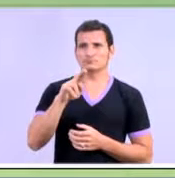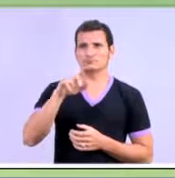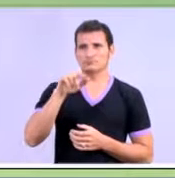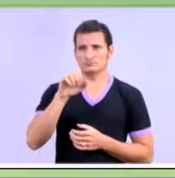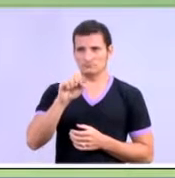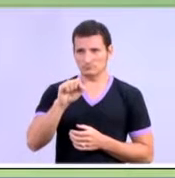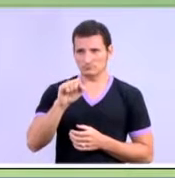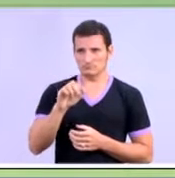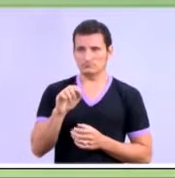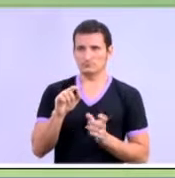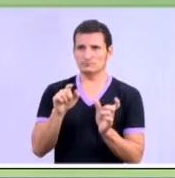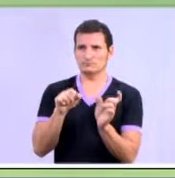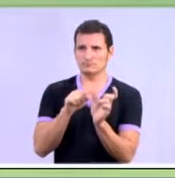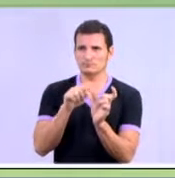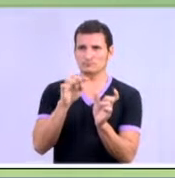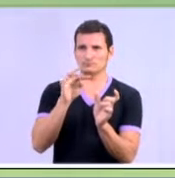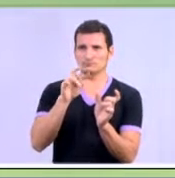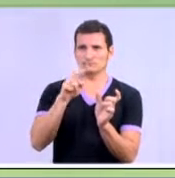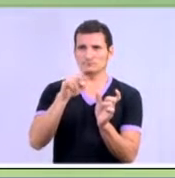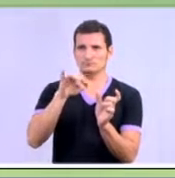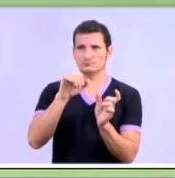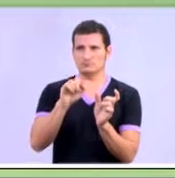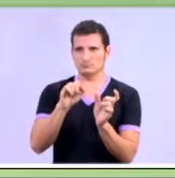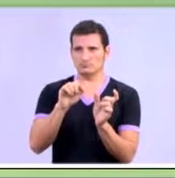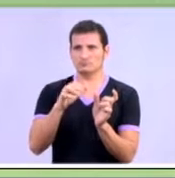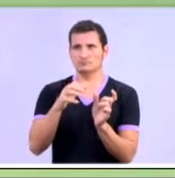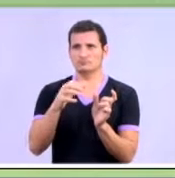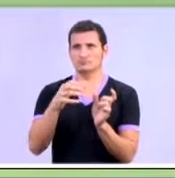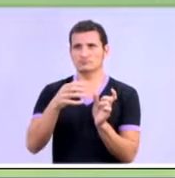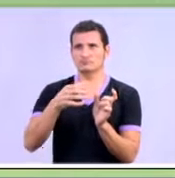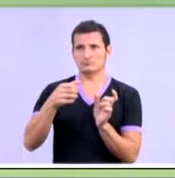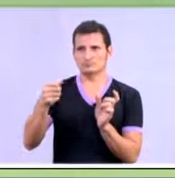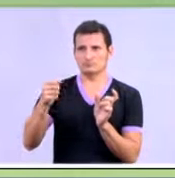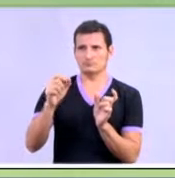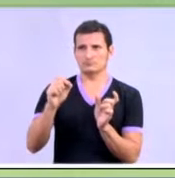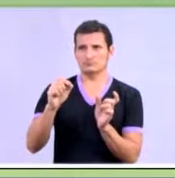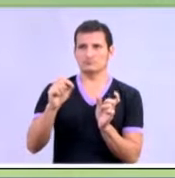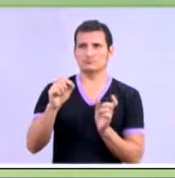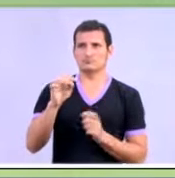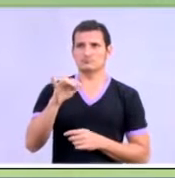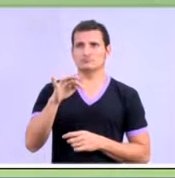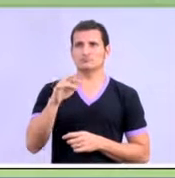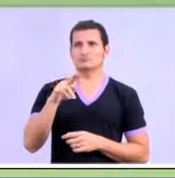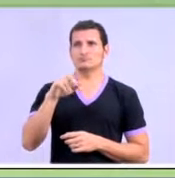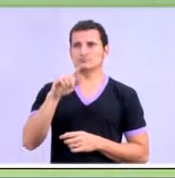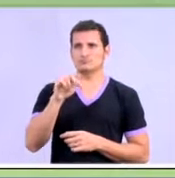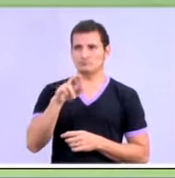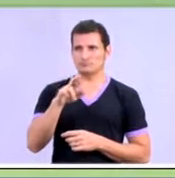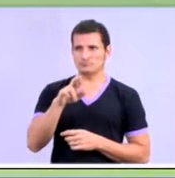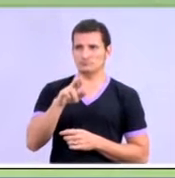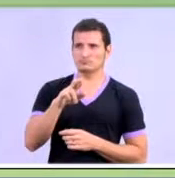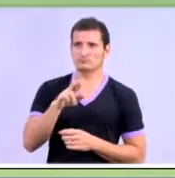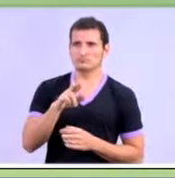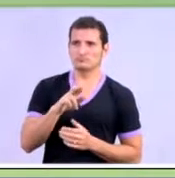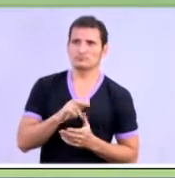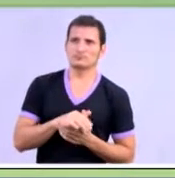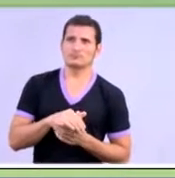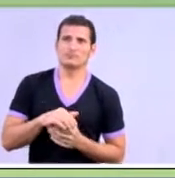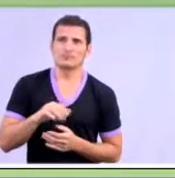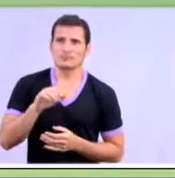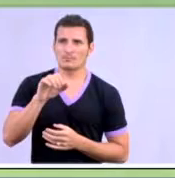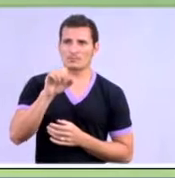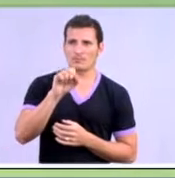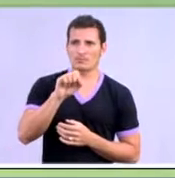desta classe vai receber o parâmetro titular. E o atributo